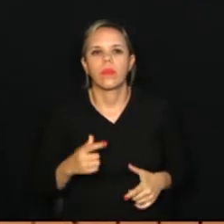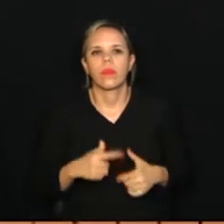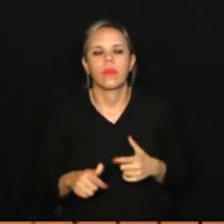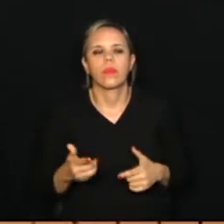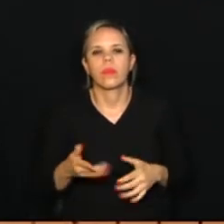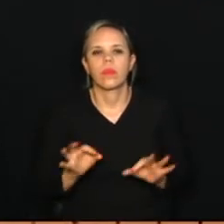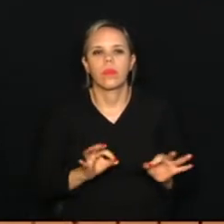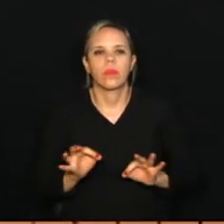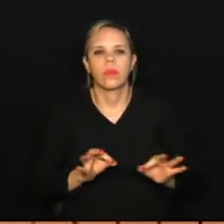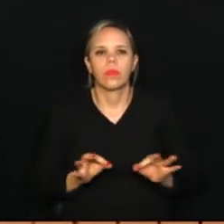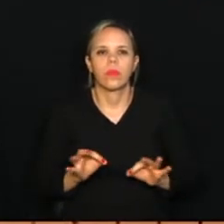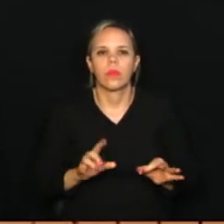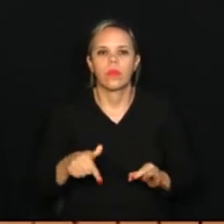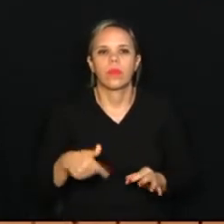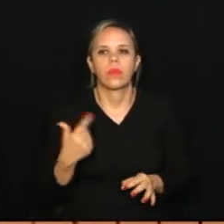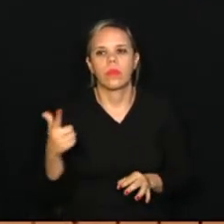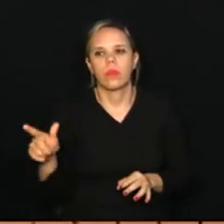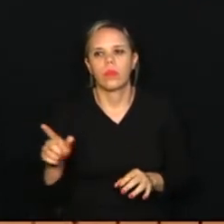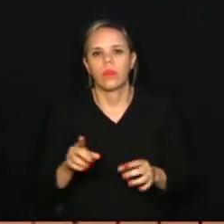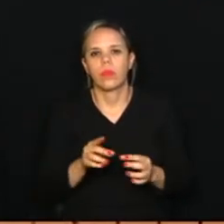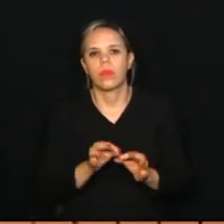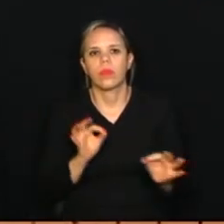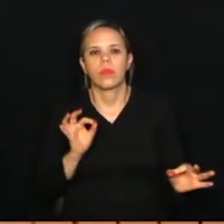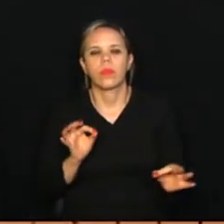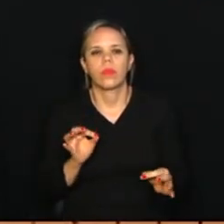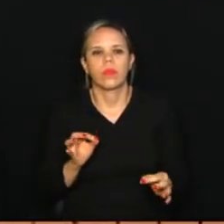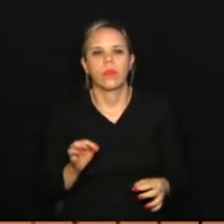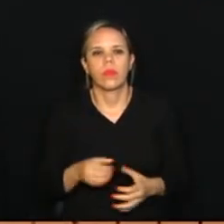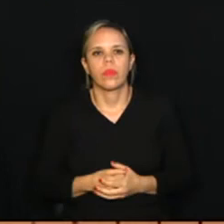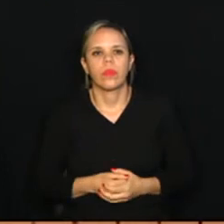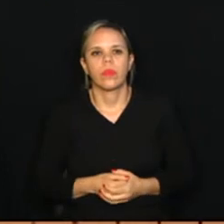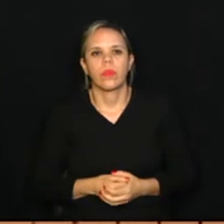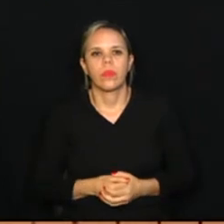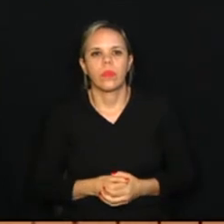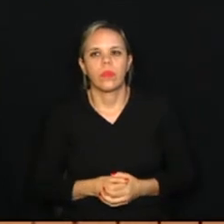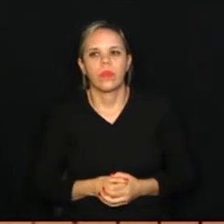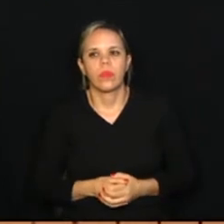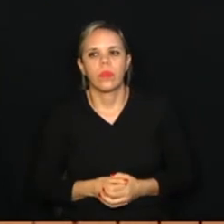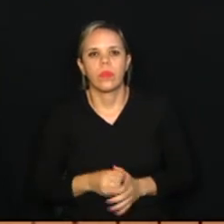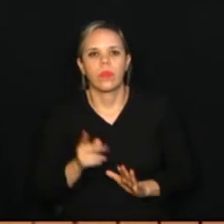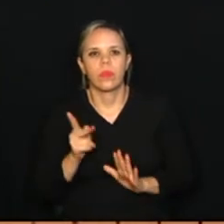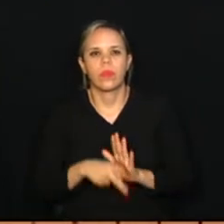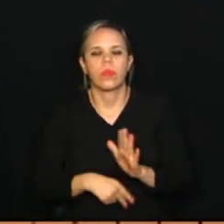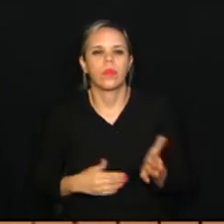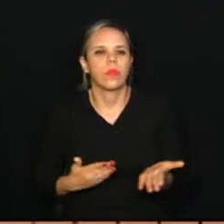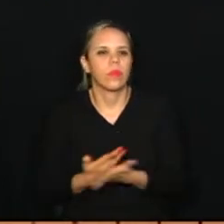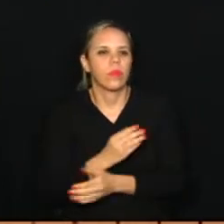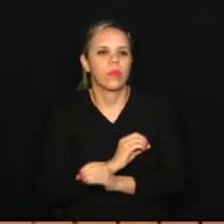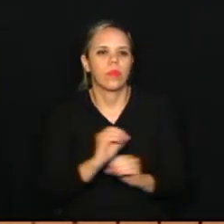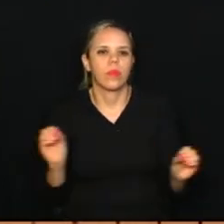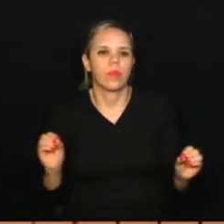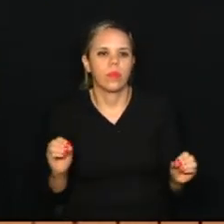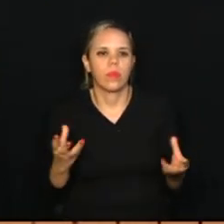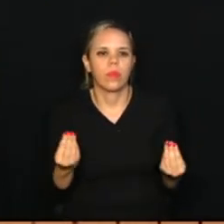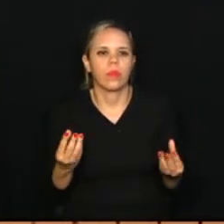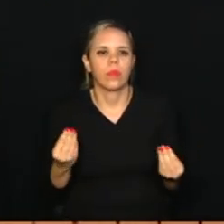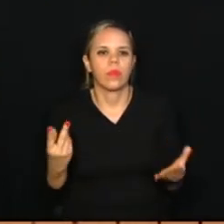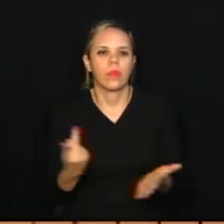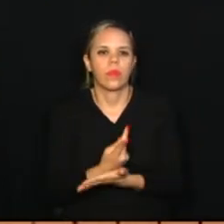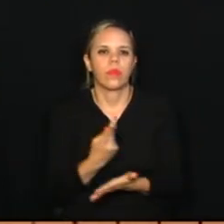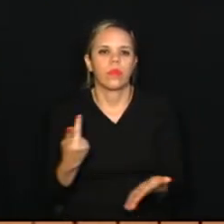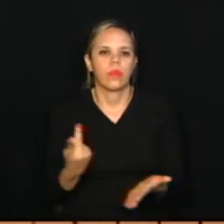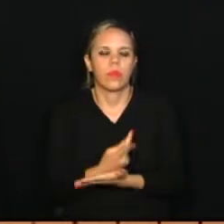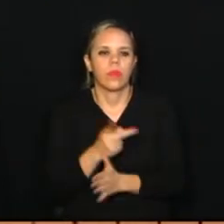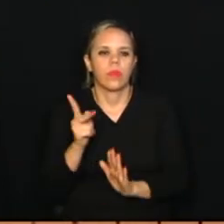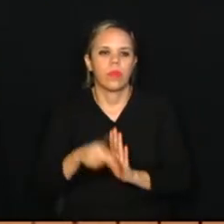mas o gargalo vai ficar na outra fila lá na hora de tirar o habite, porque o projeto não foi aprovado e aí pode ter um monte de erro nesse projeto.